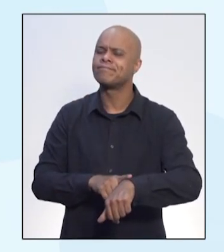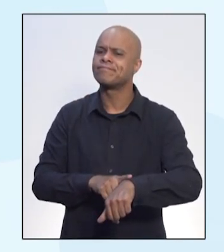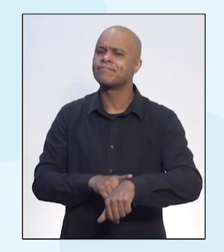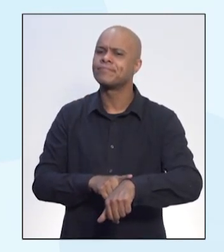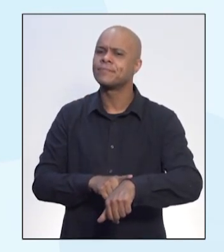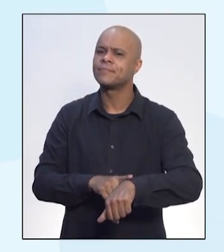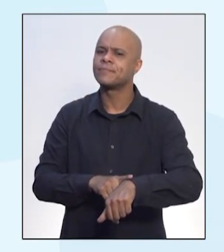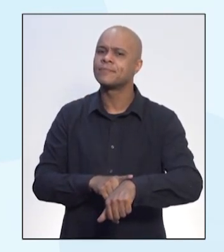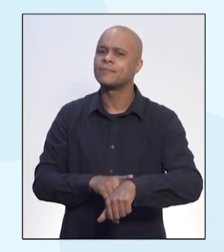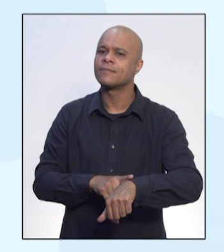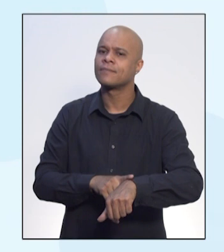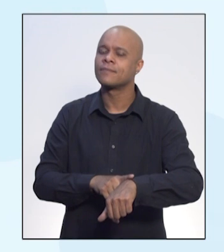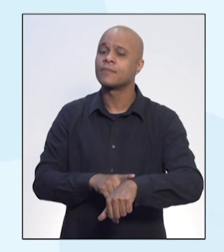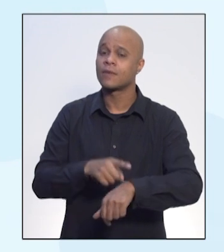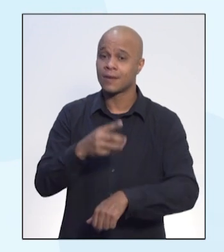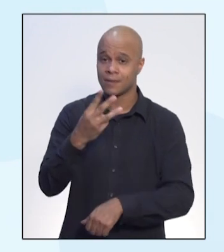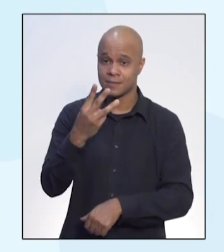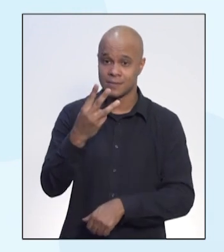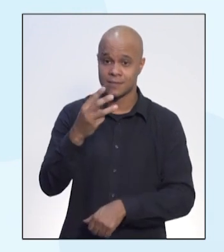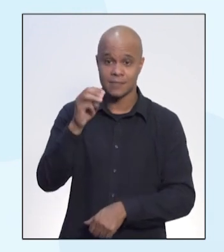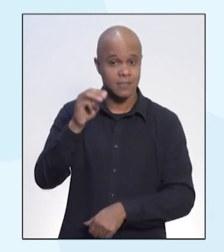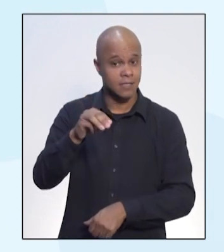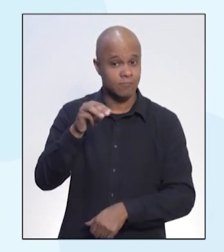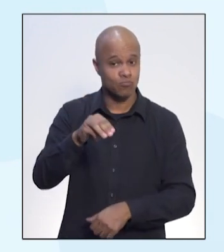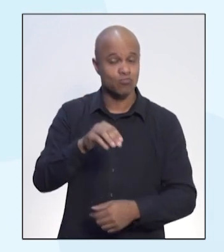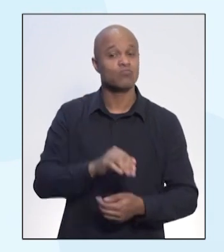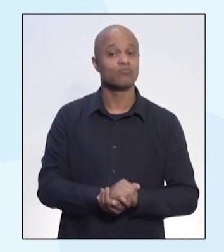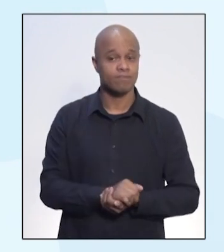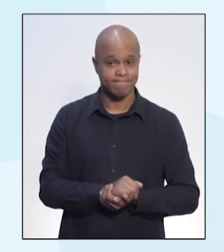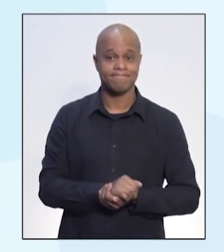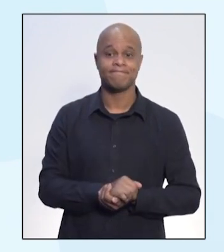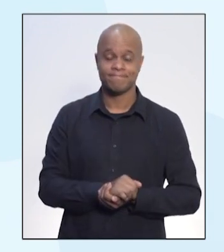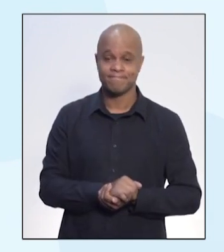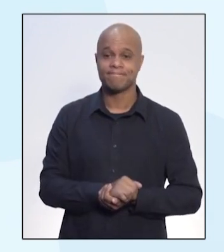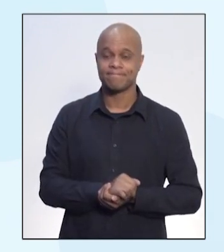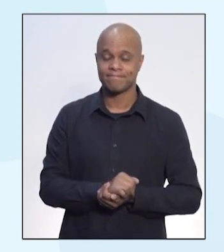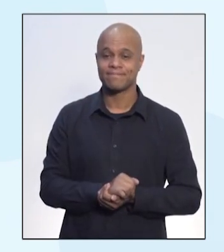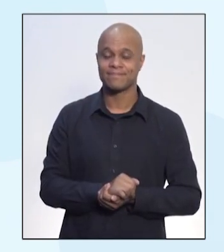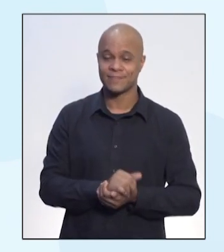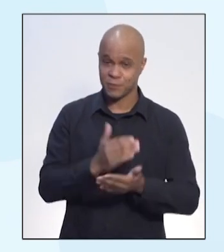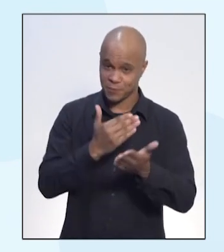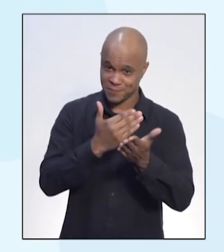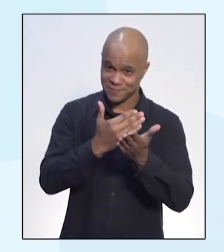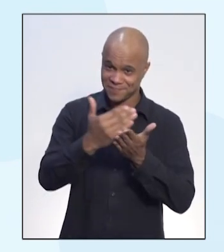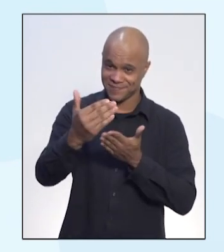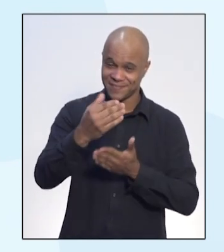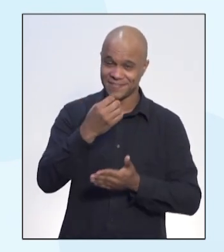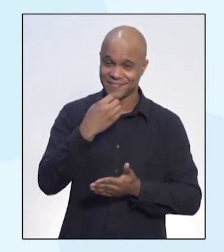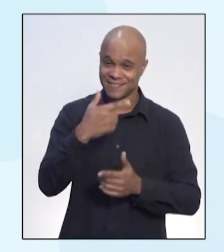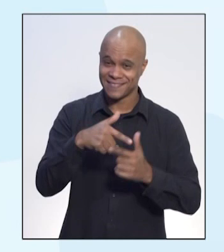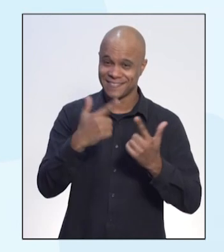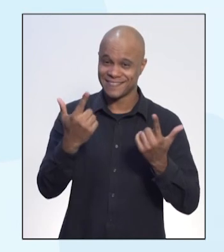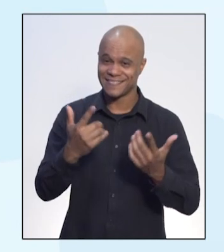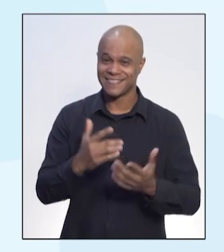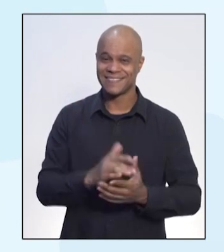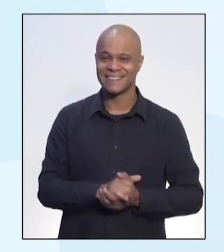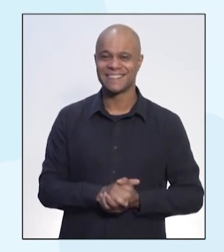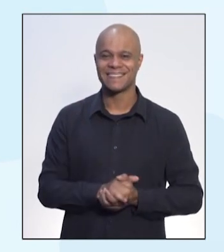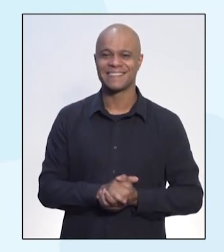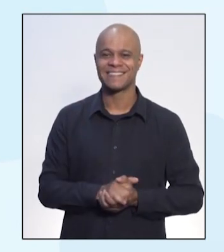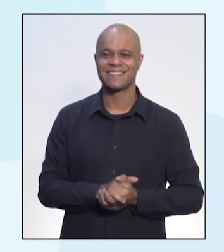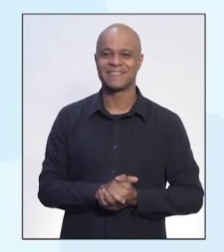Professora Roberta, os alunos terão 3 minutos para essa atividade. Ok, então 3 minutos a partir de agora. Boa sorte.